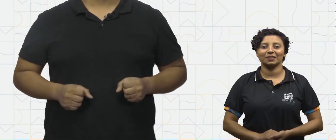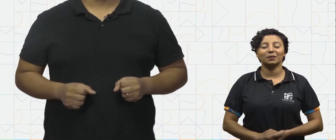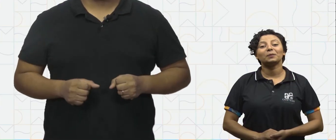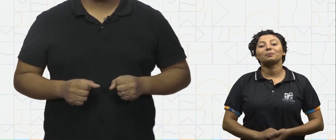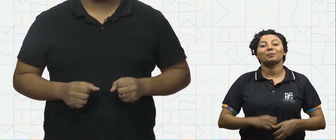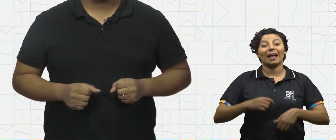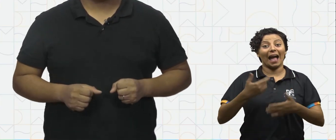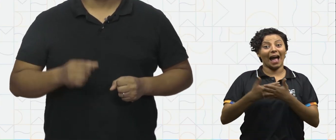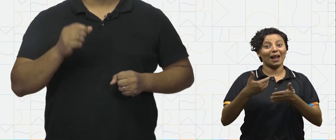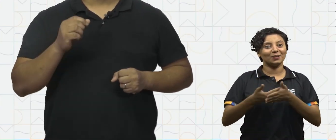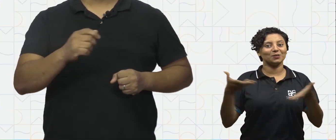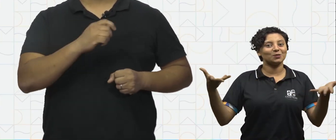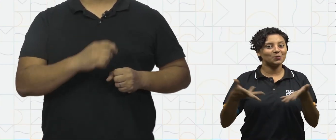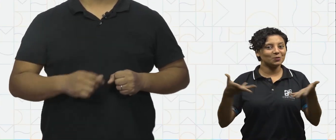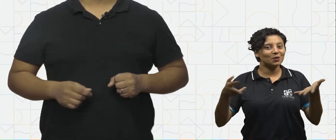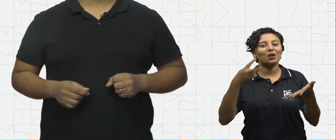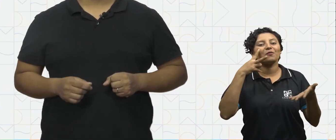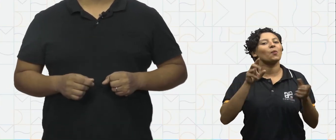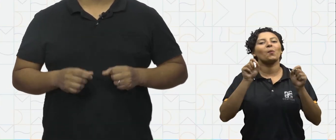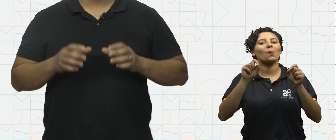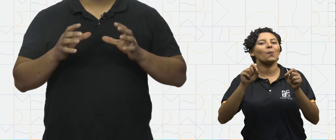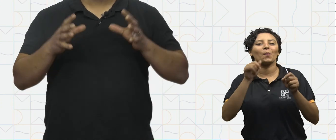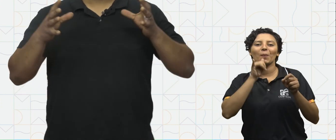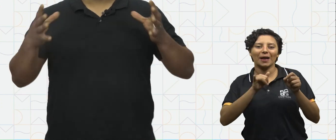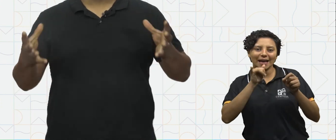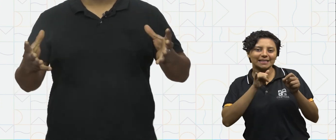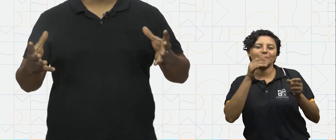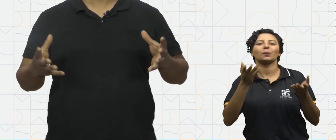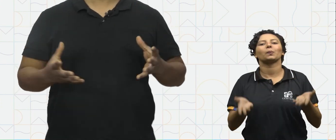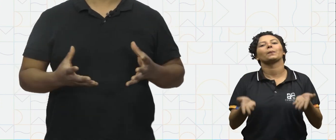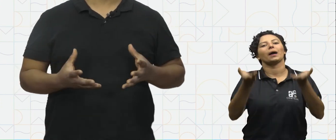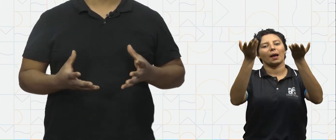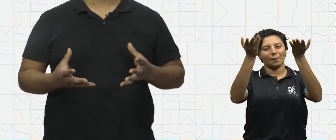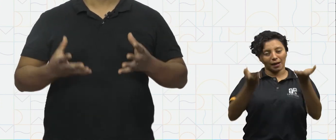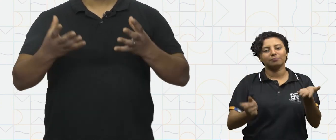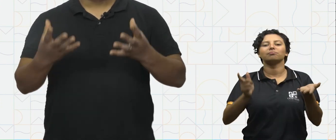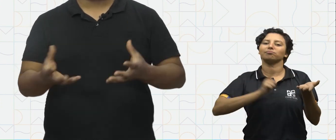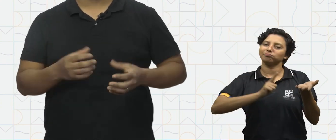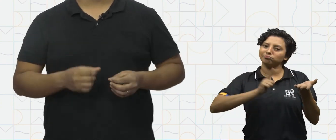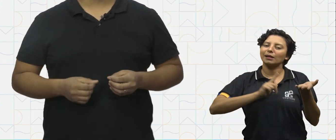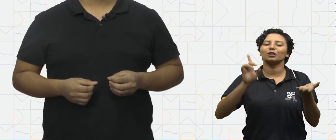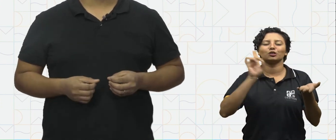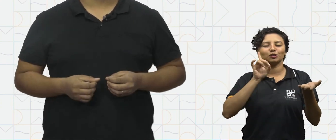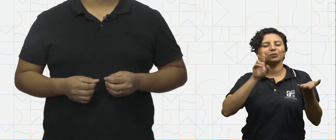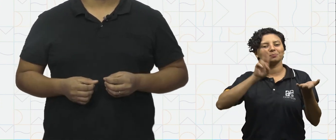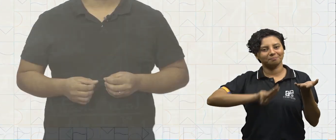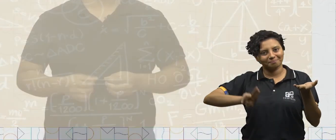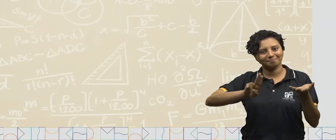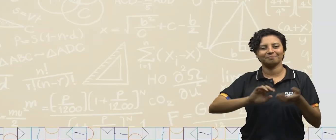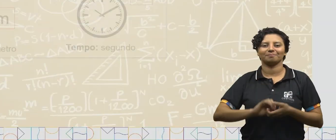Na nossa aula de hoje, vimos exemplos de grandezas presentes no nosso dia a